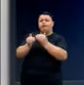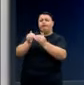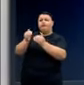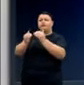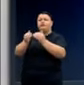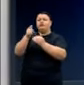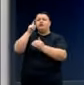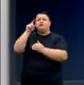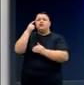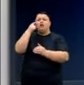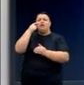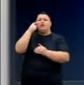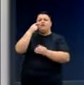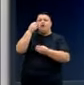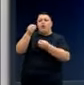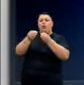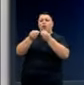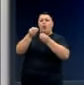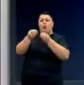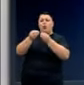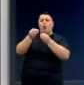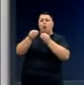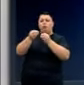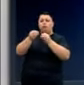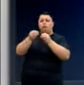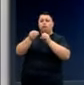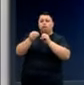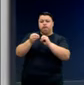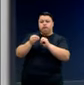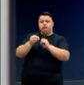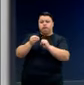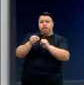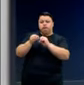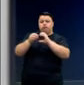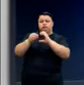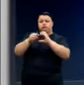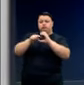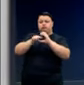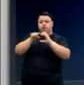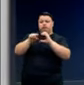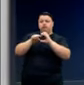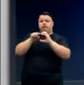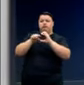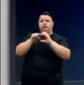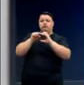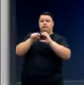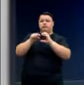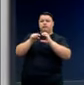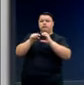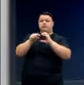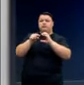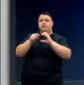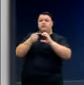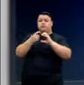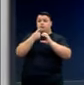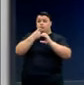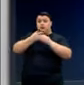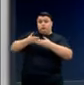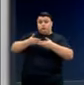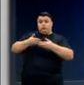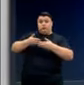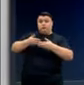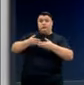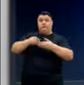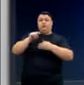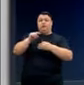melhor as formas do corpo da criança, né? Até o seu nascimento aqui. Mas vamos se atentar então à origem